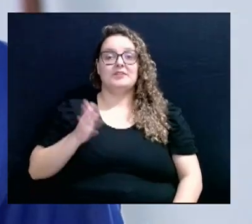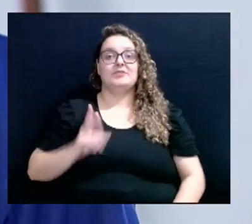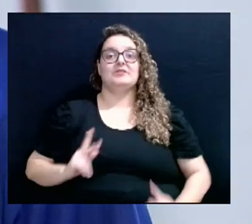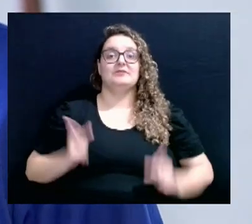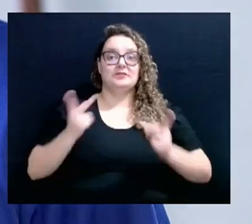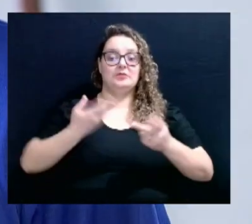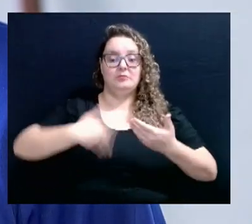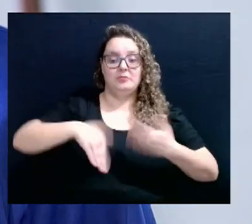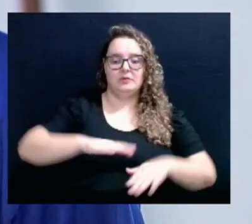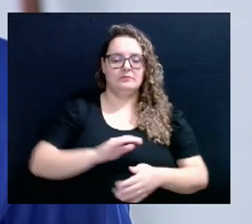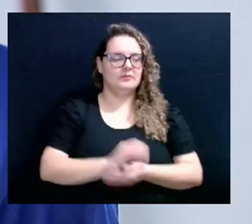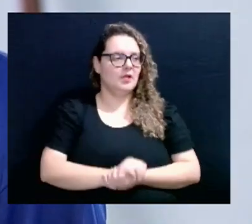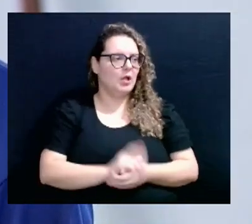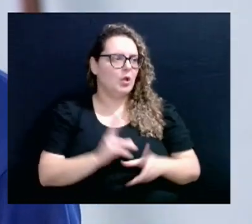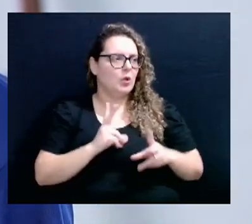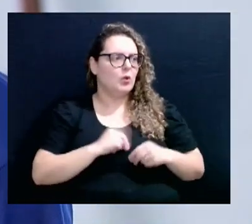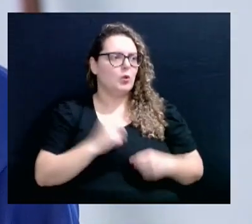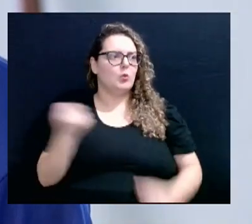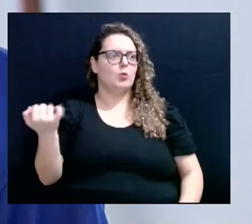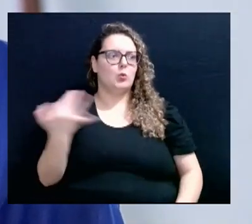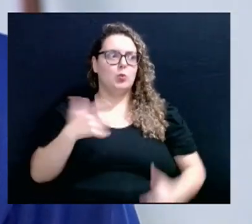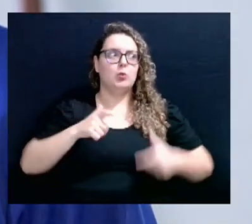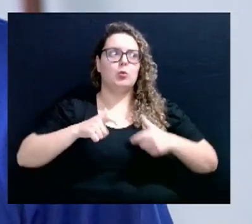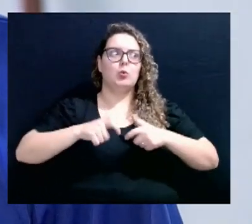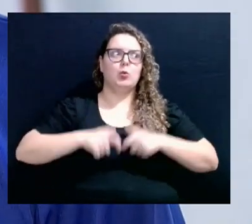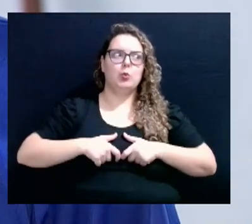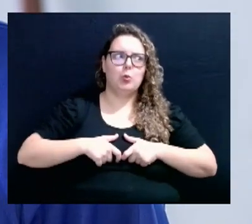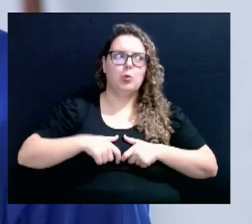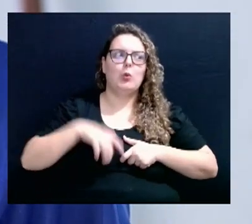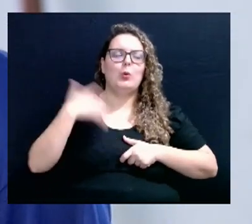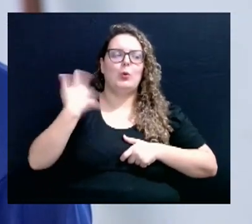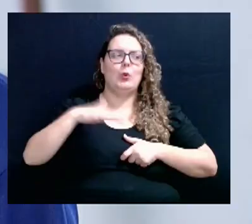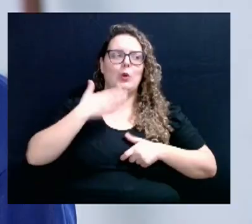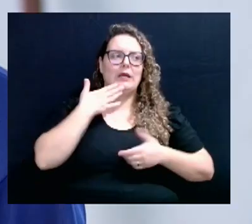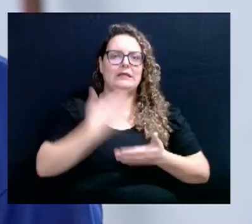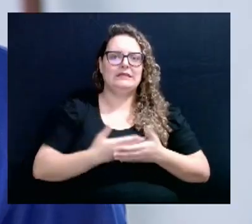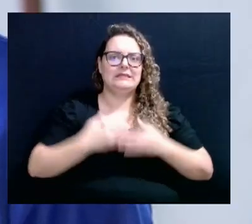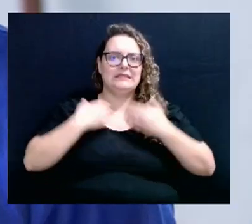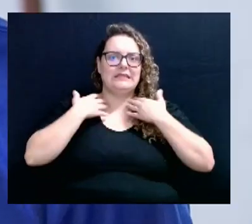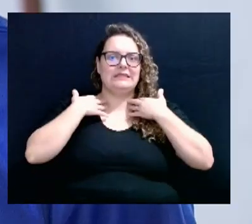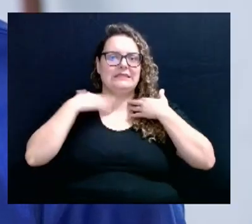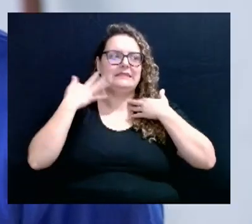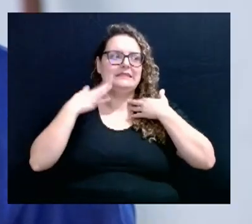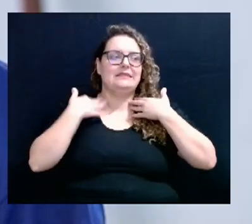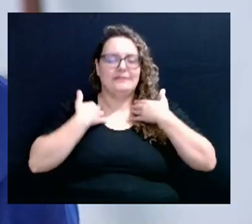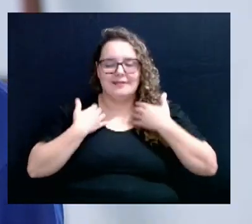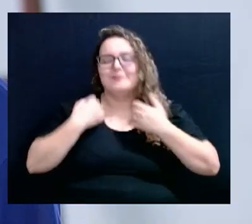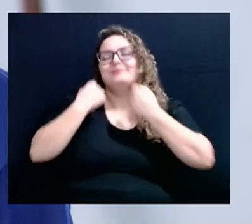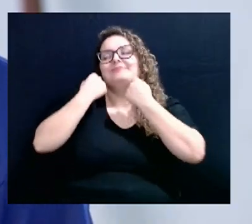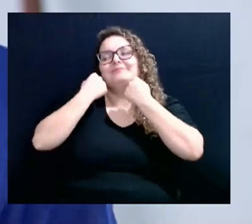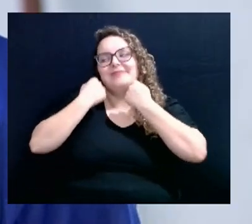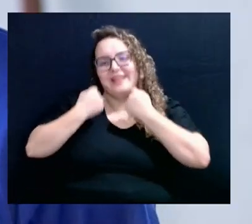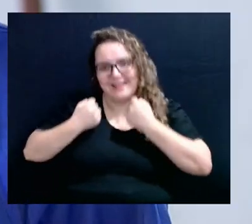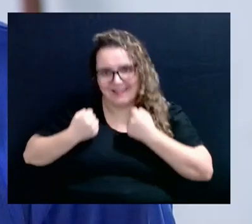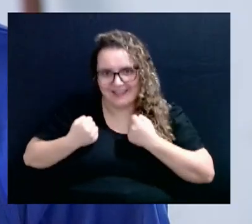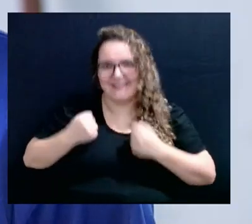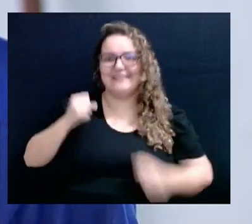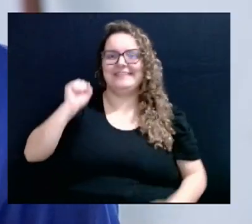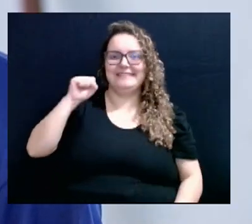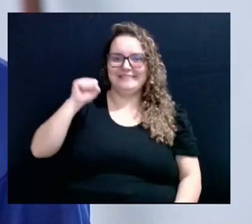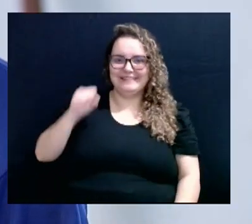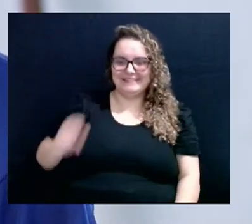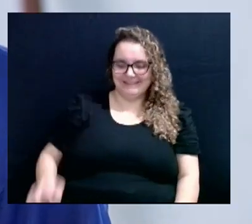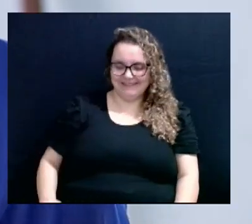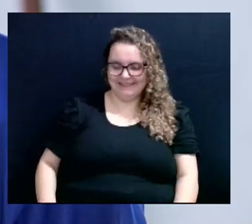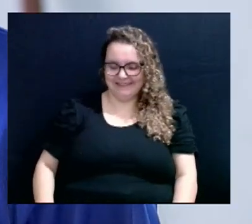de medalhas que você conquistou impressiona. Chega a doer o pescoço? Dói. E dói.